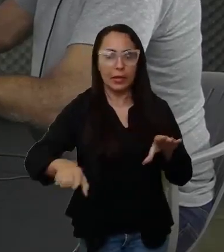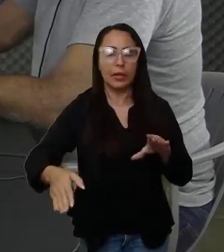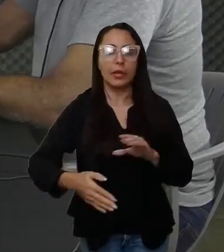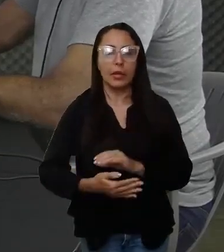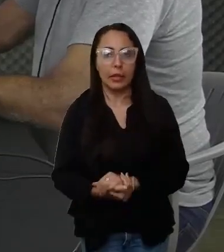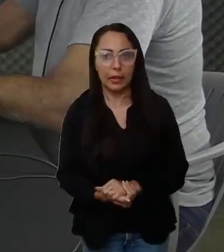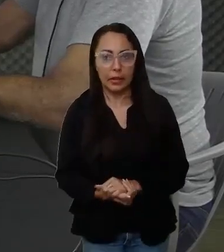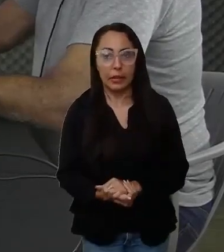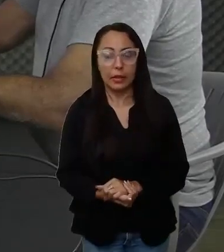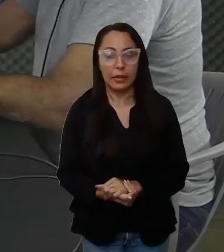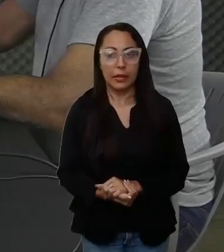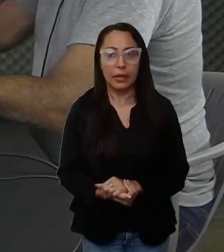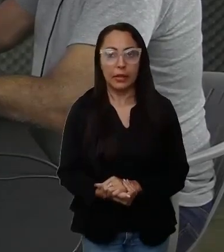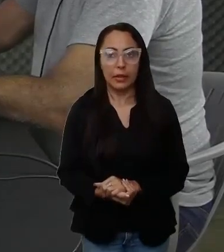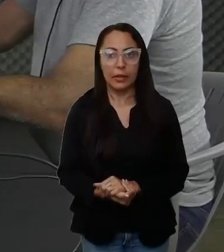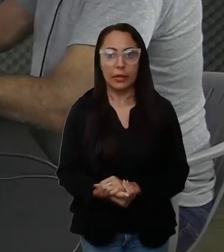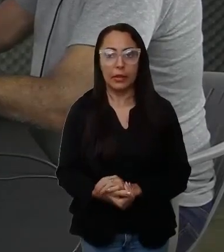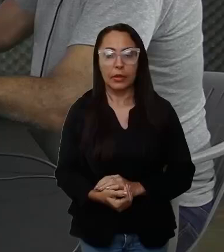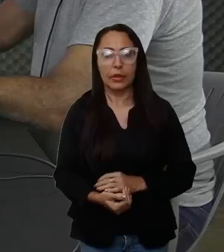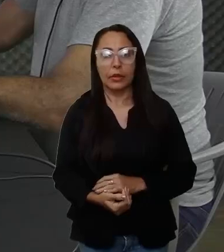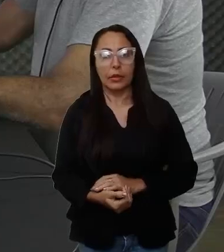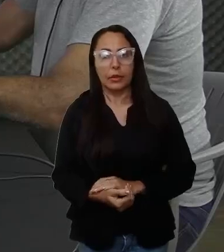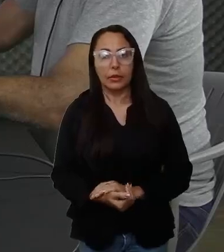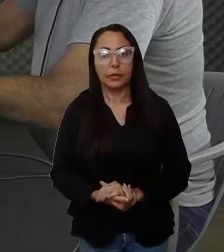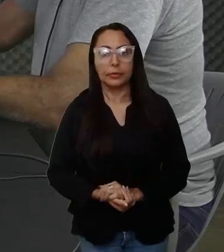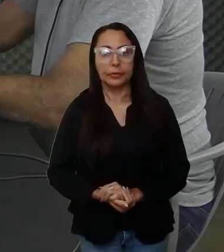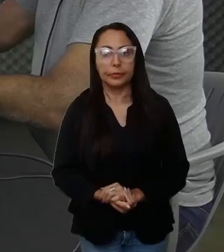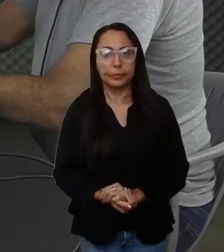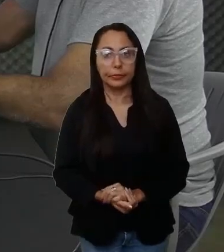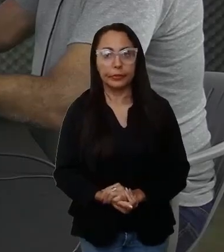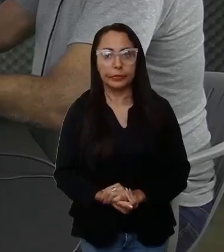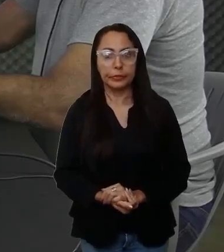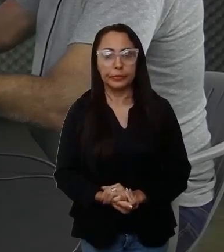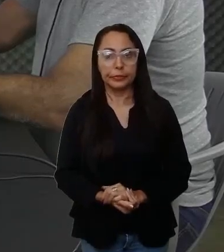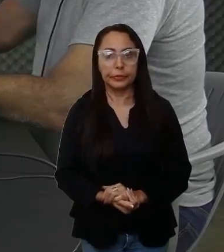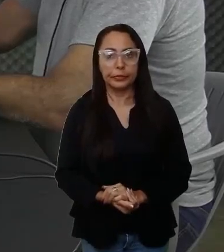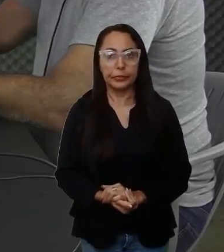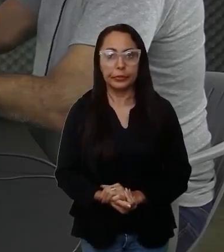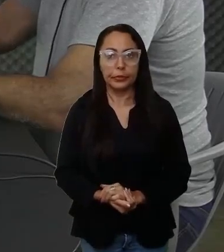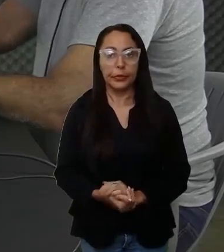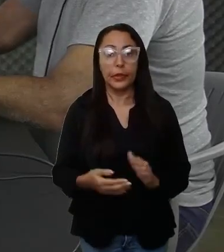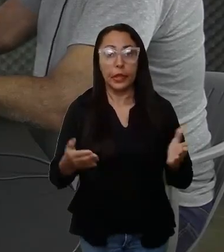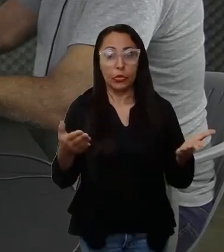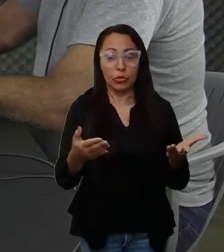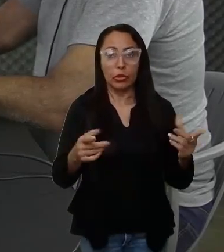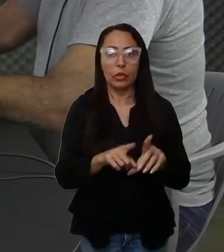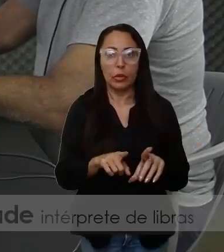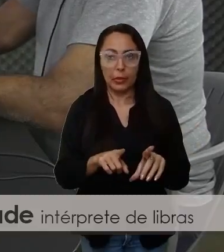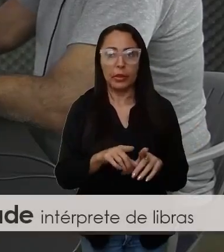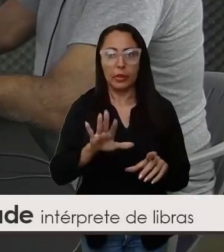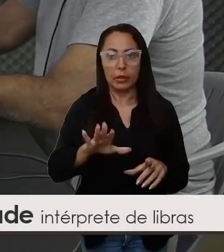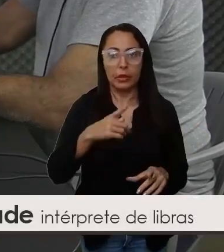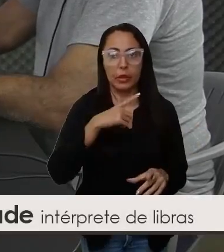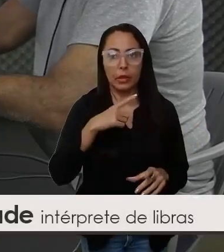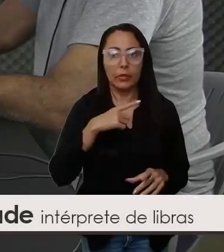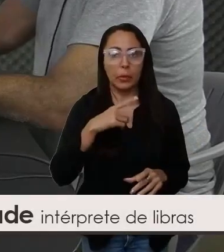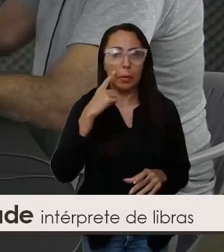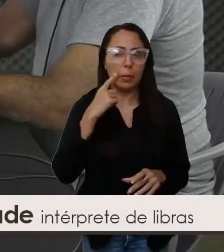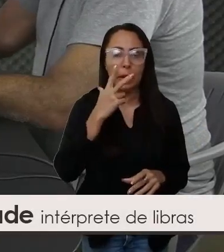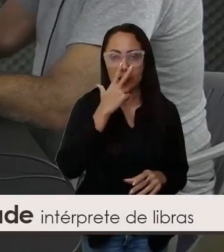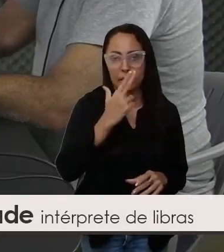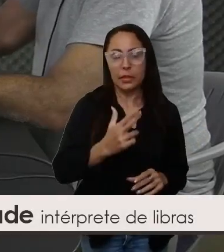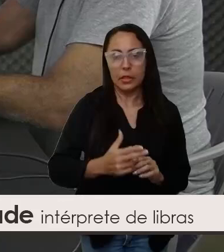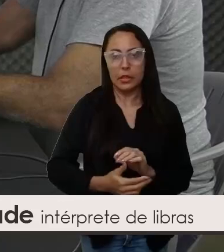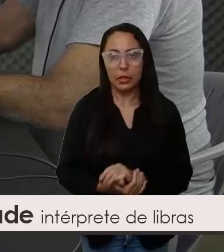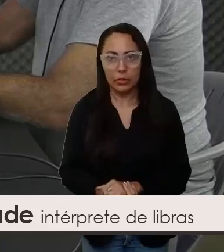uma variável que implica muitas vezes em condições... Mas a gente também teve, né, um evento parecido. Eu